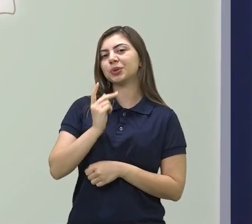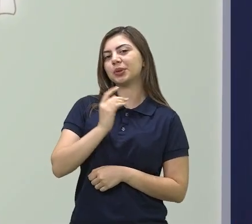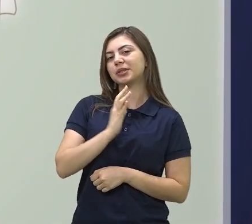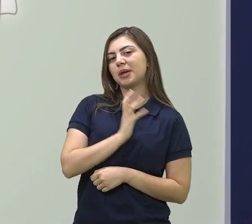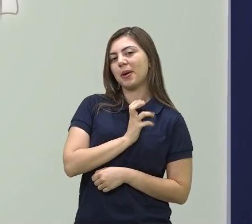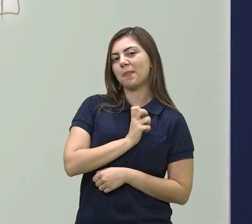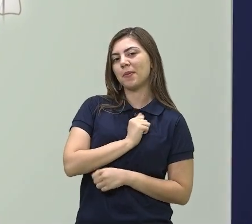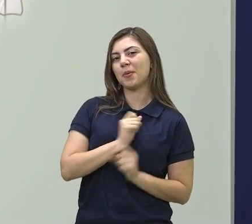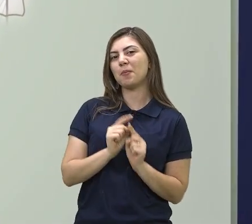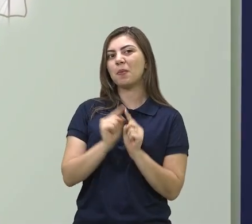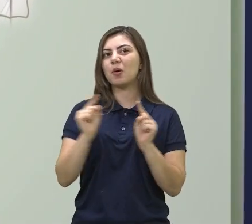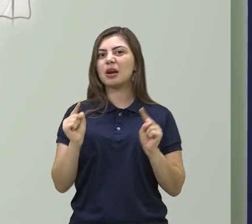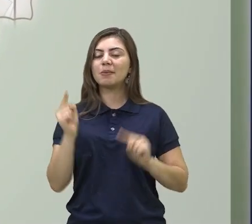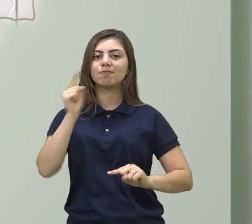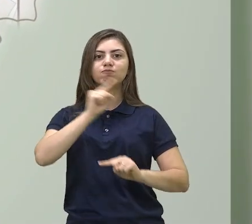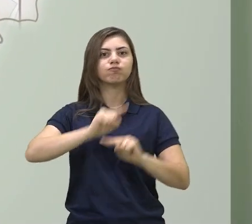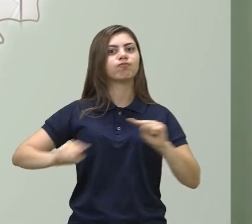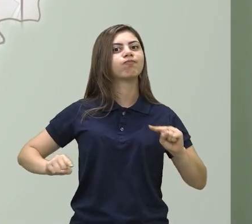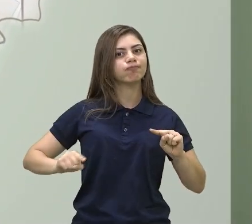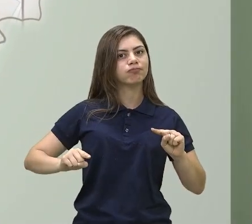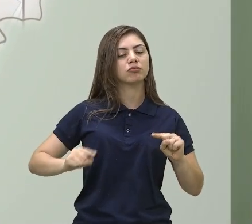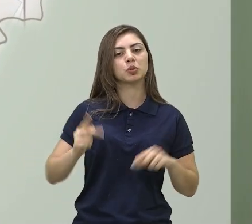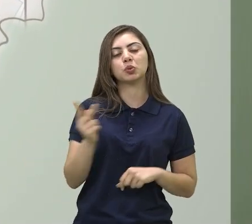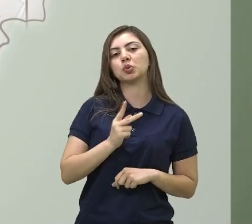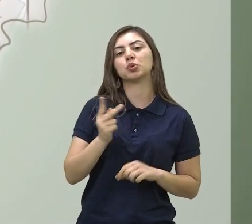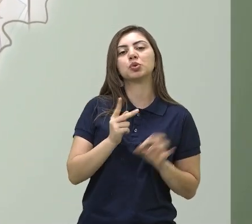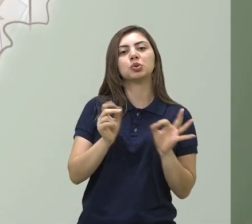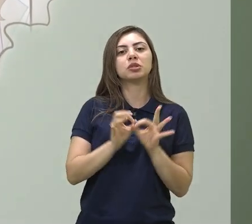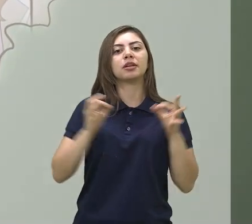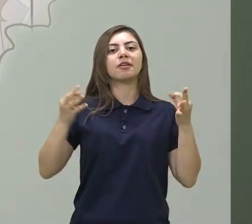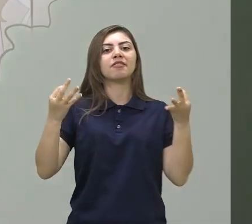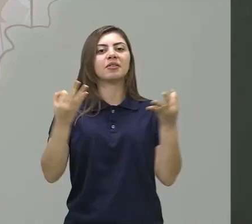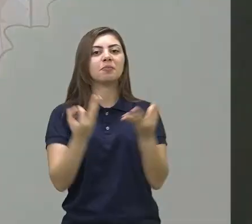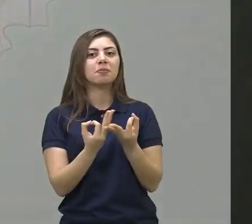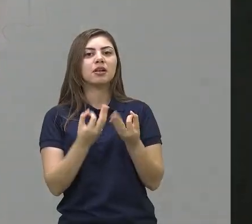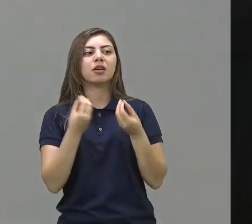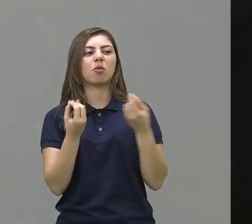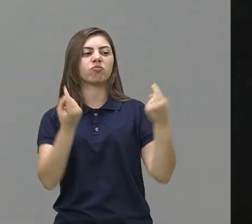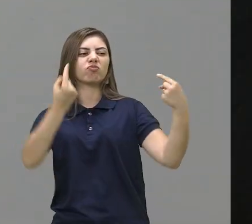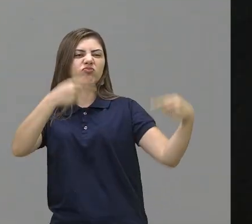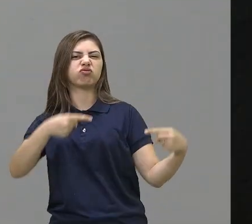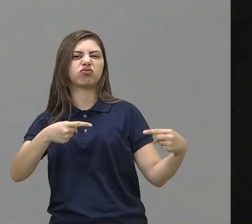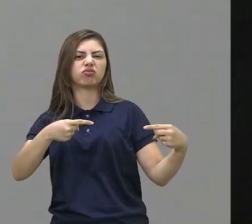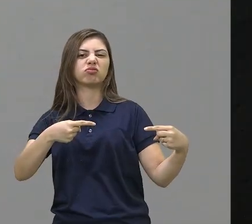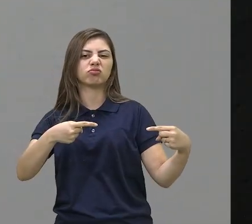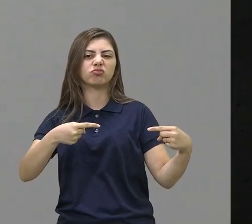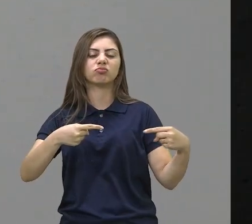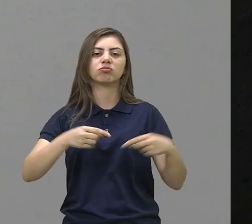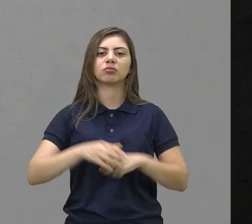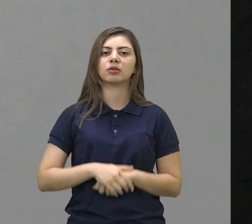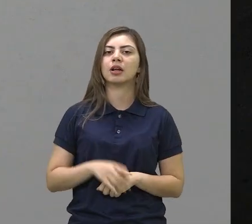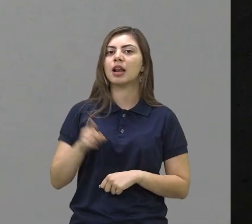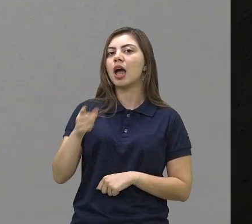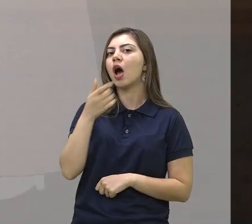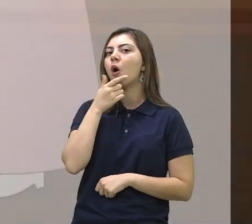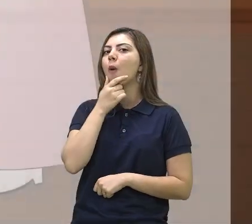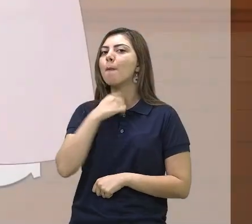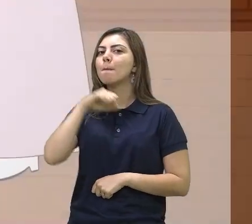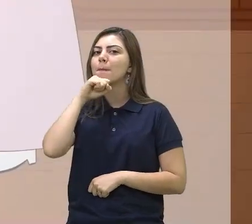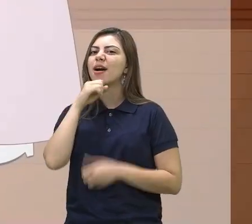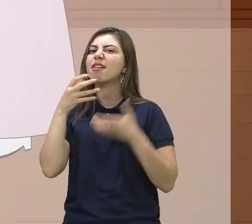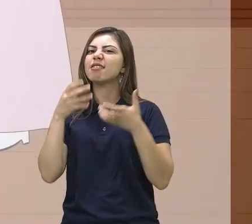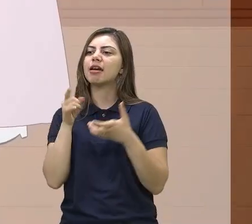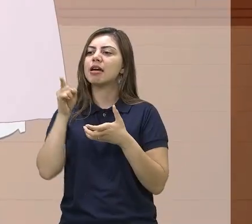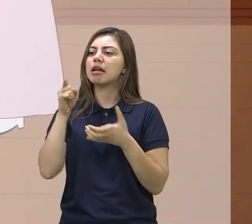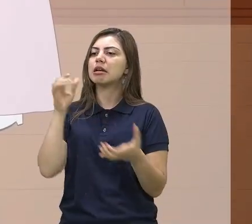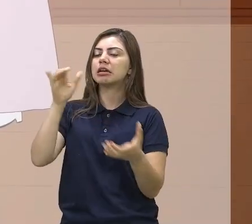esse amor era proibido. Suas famílias eram inimigas. O pai de Teresa quer casá-la com